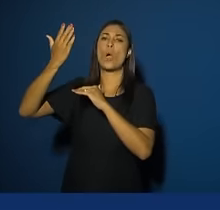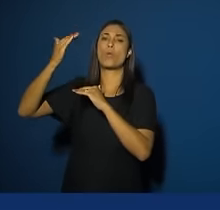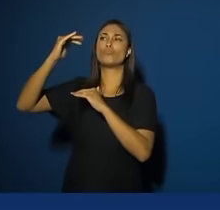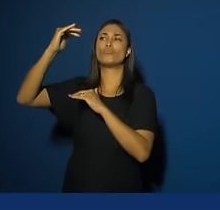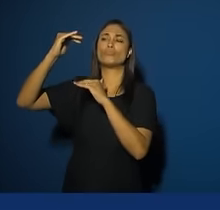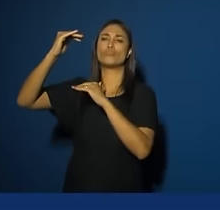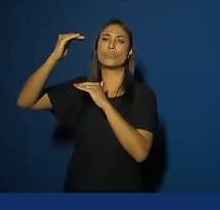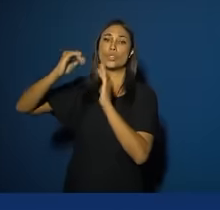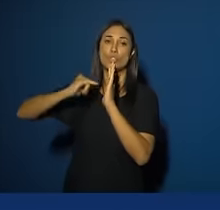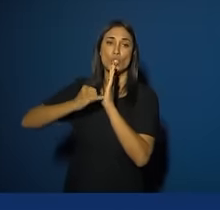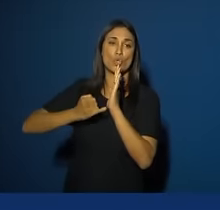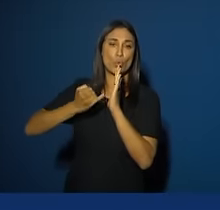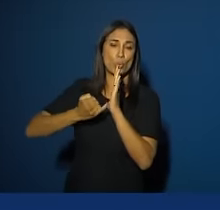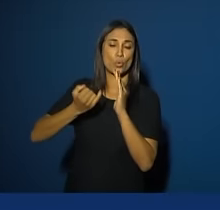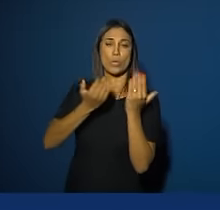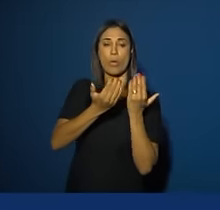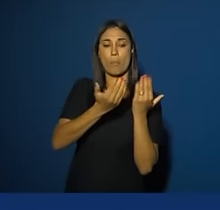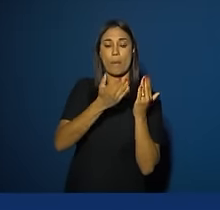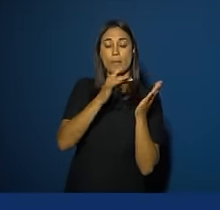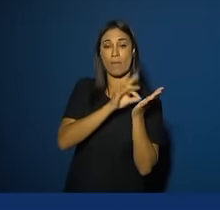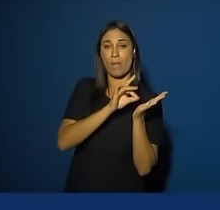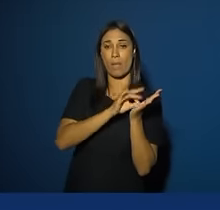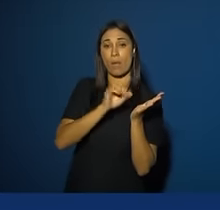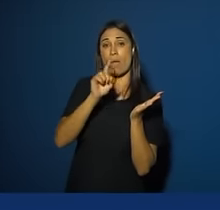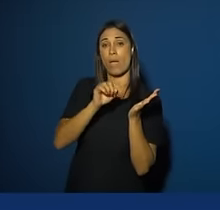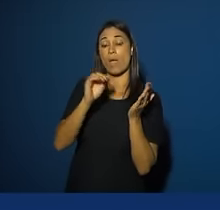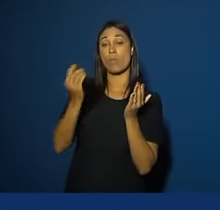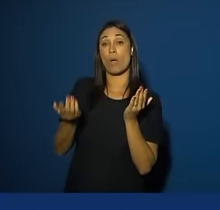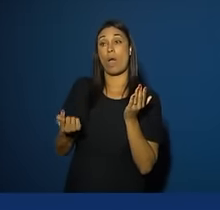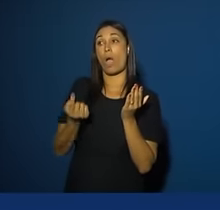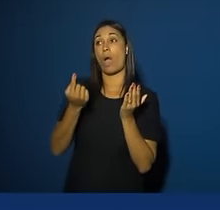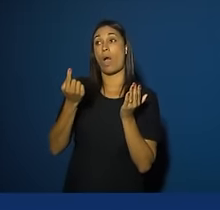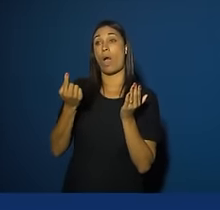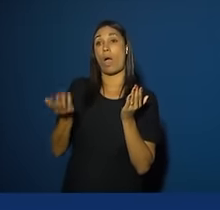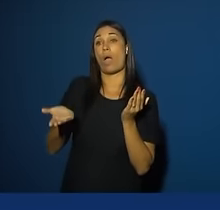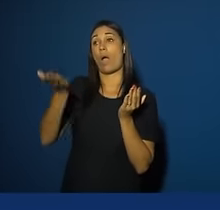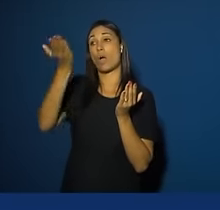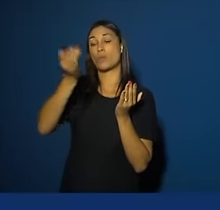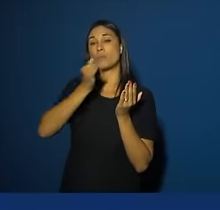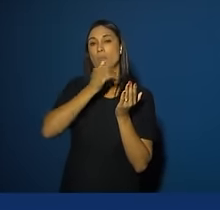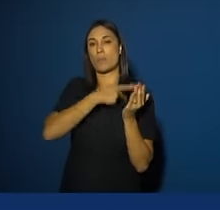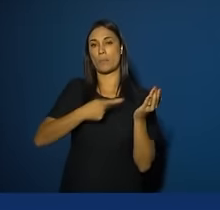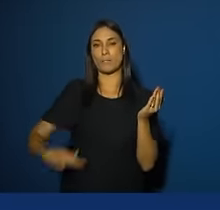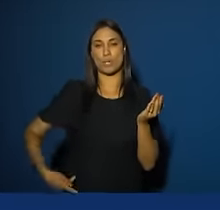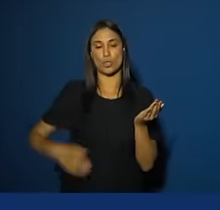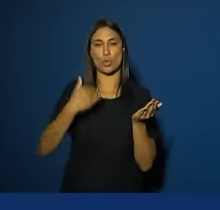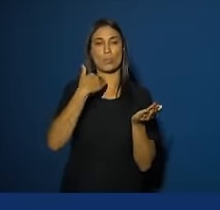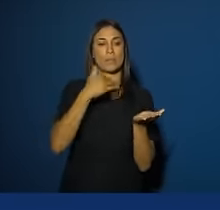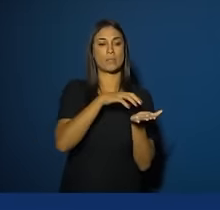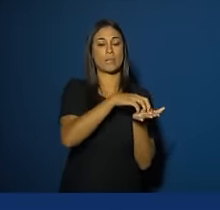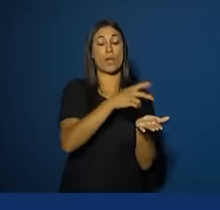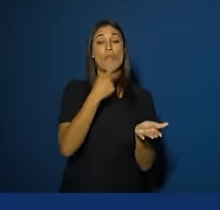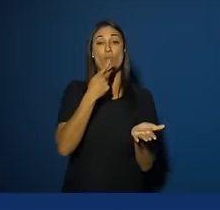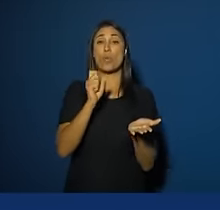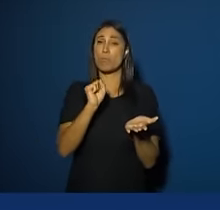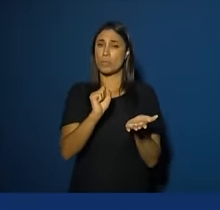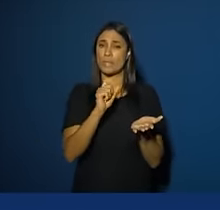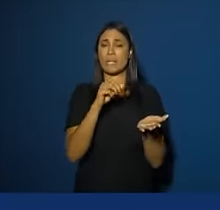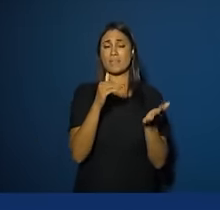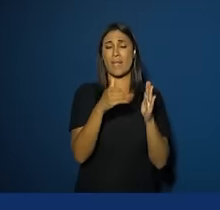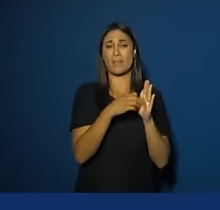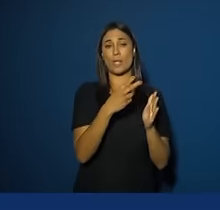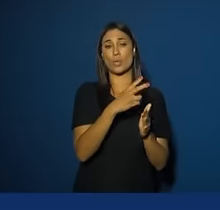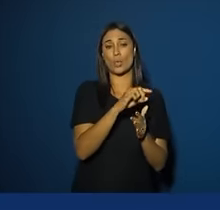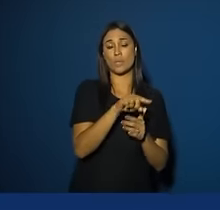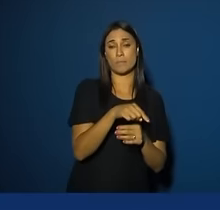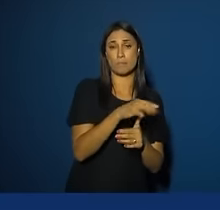de juros ainda reais relativamente alto, um crescimento, né? O presidente do Banco Central até colocou aqui que poderia o crescimento ser até 2%,